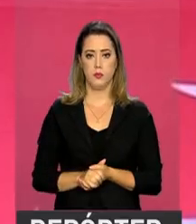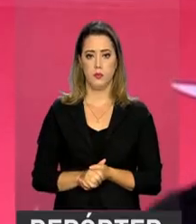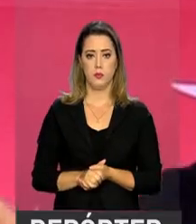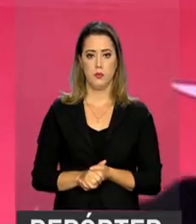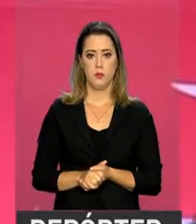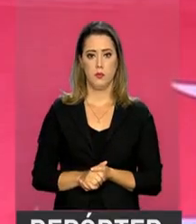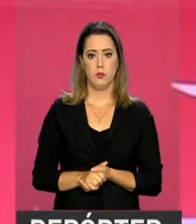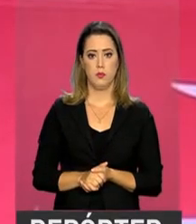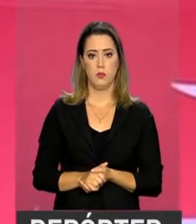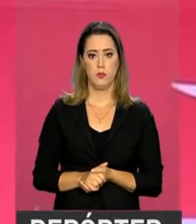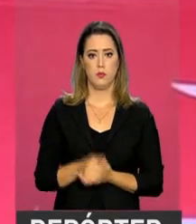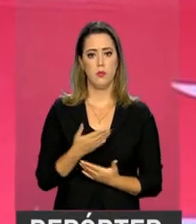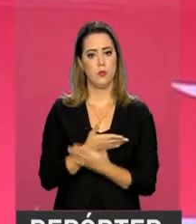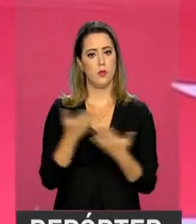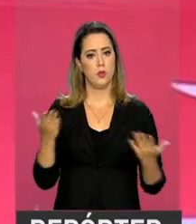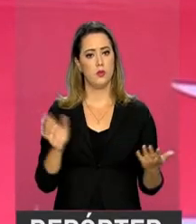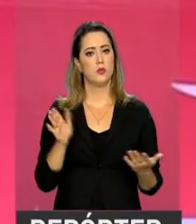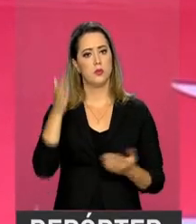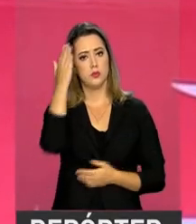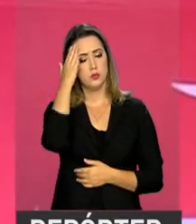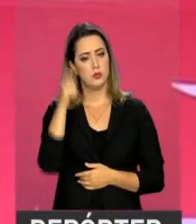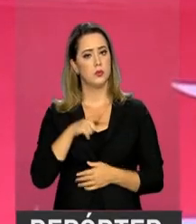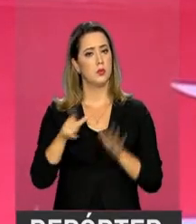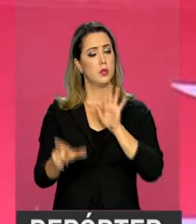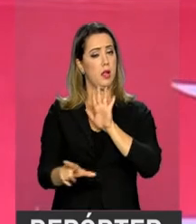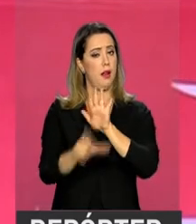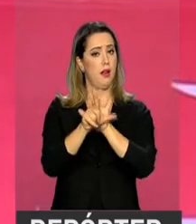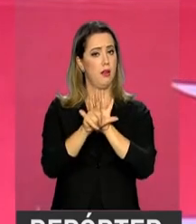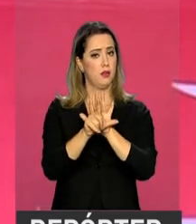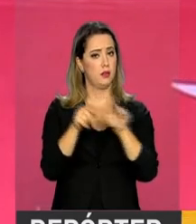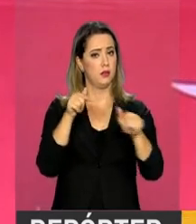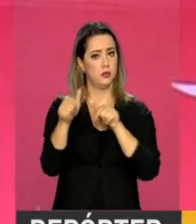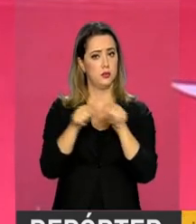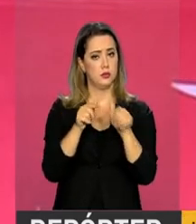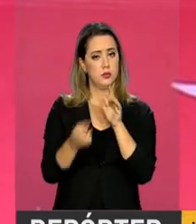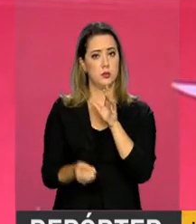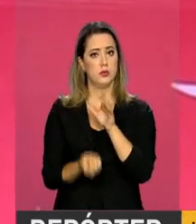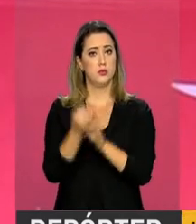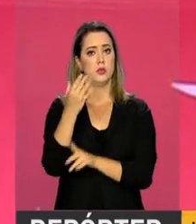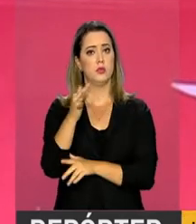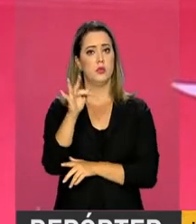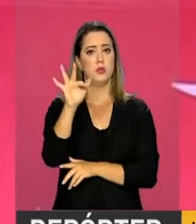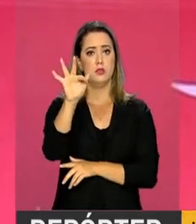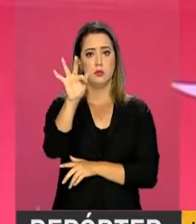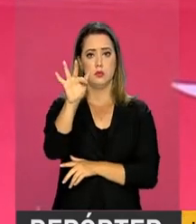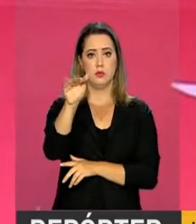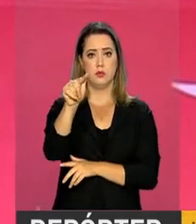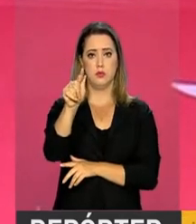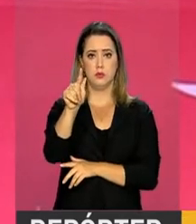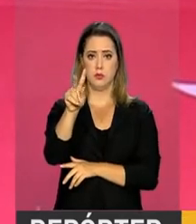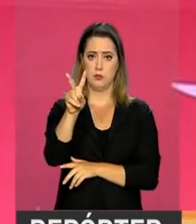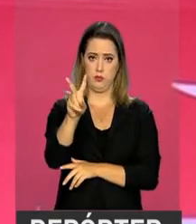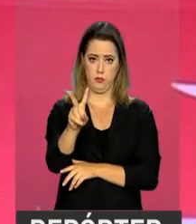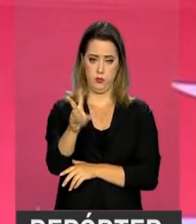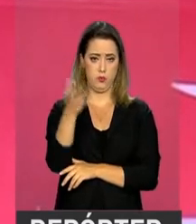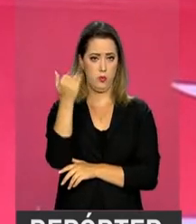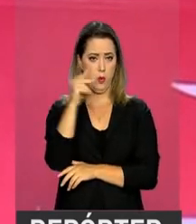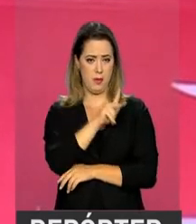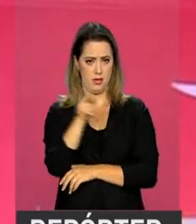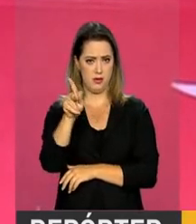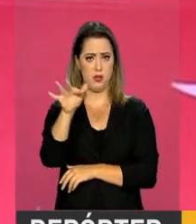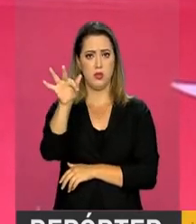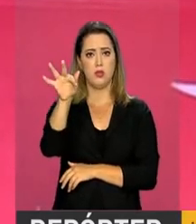como sabemos a legislação trabalhista no brasil foi criada por getúlio vargas nos anos 40 do século